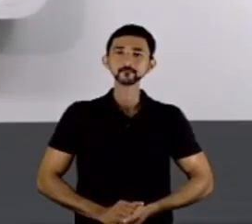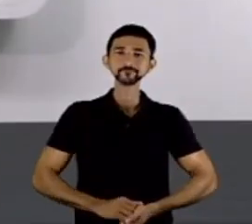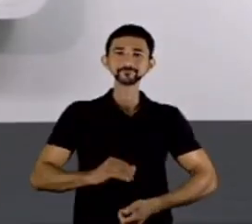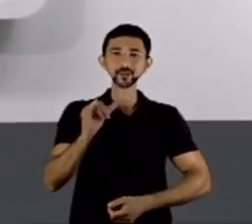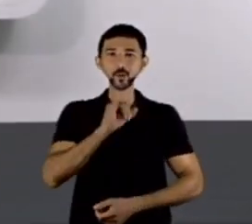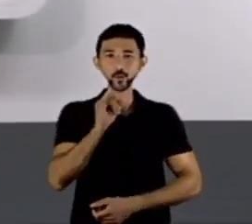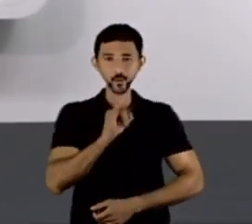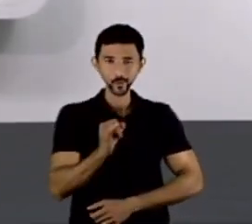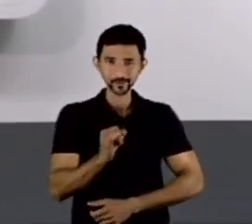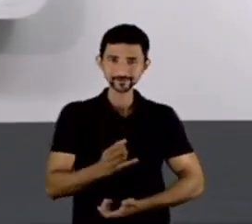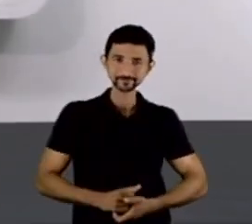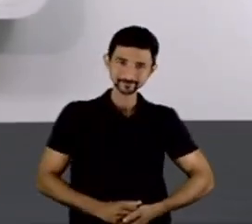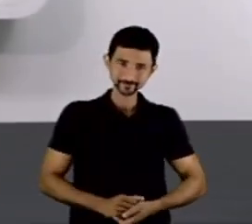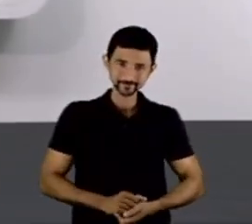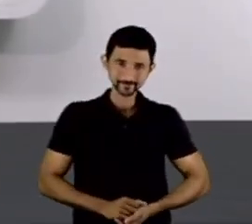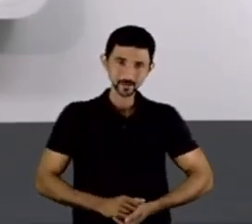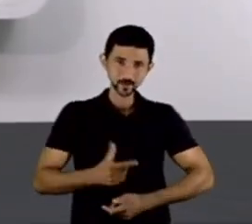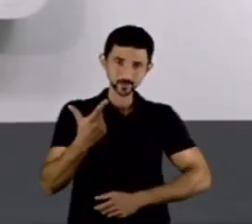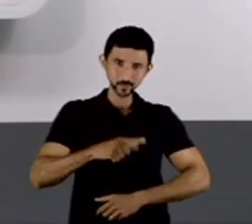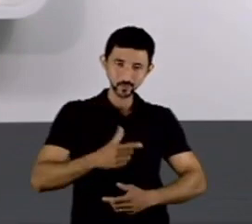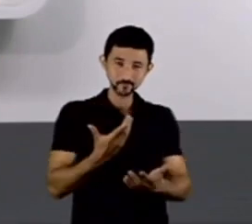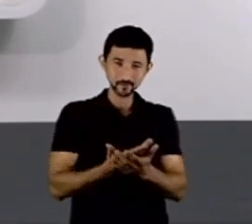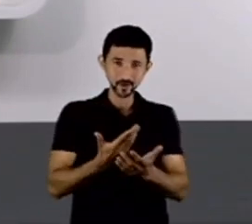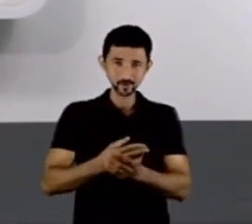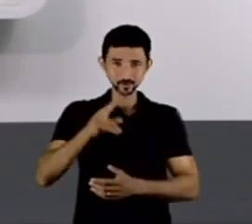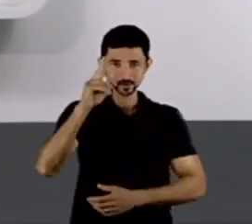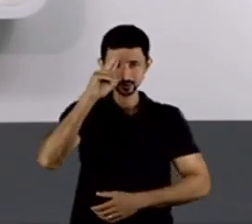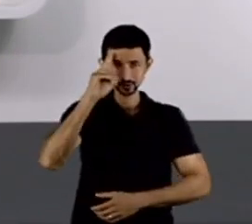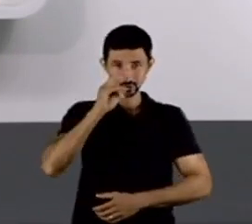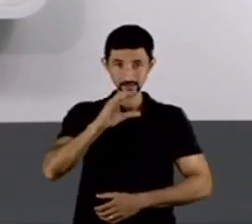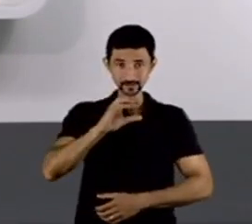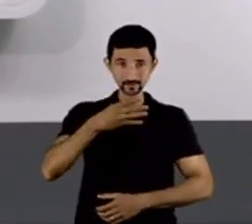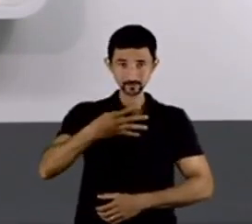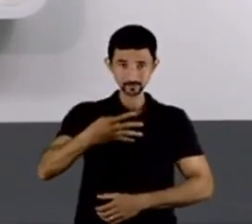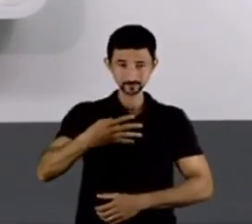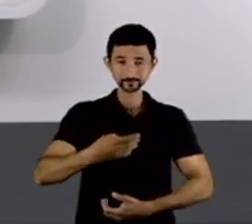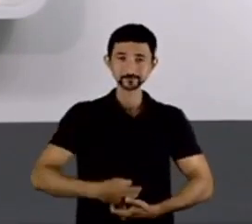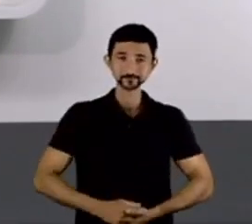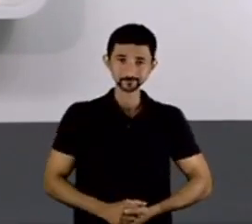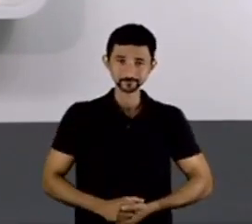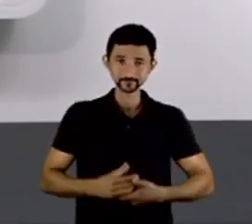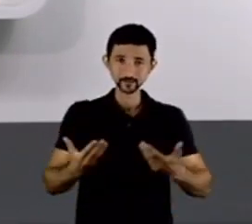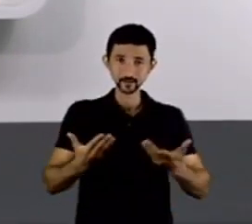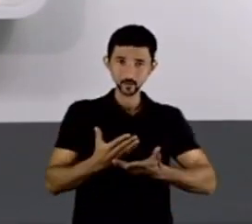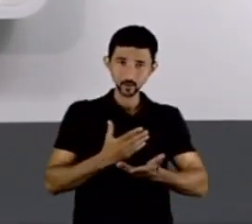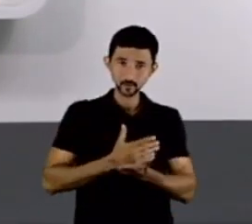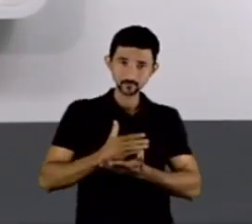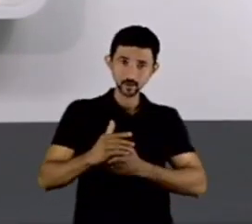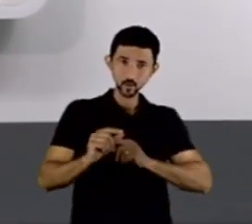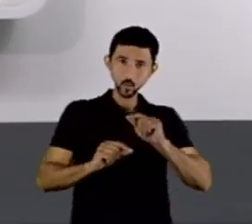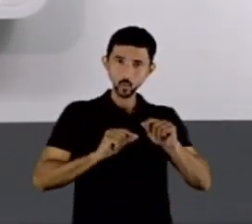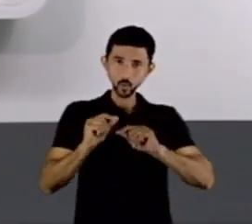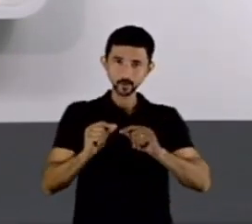Oi, pessoal! Nós estamos de volta para mais uma aula de História do Ciclo 4 e agora nós vamos